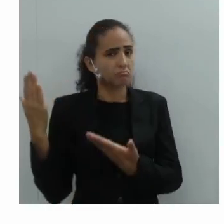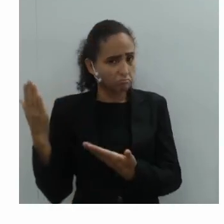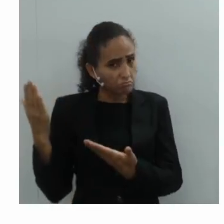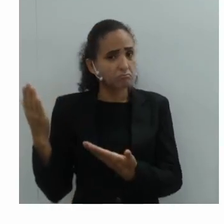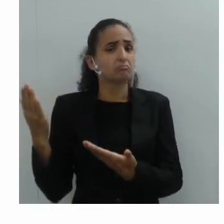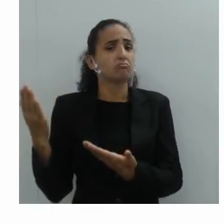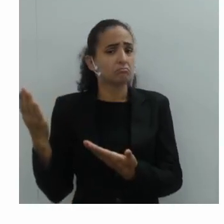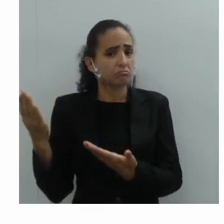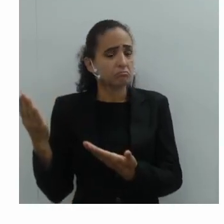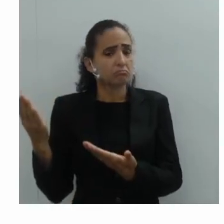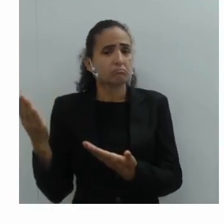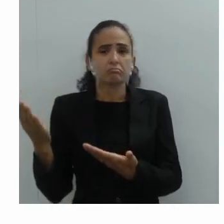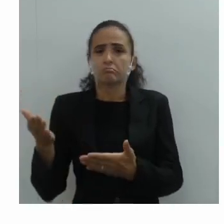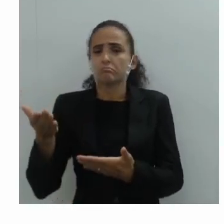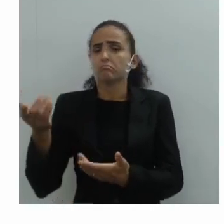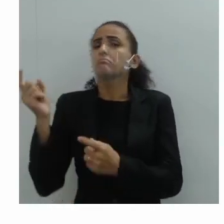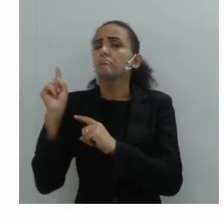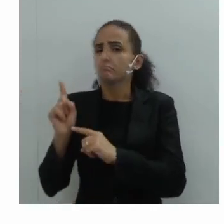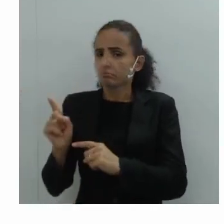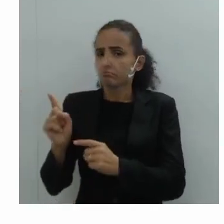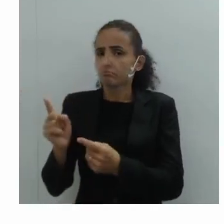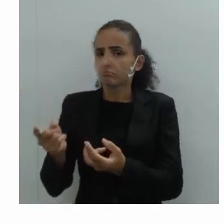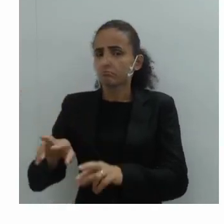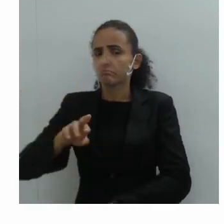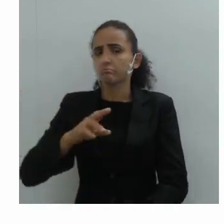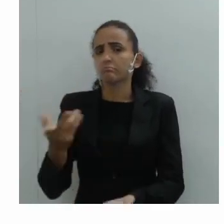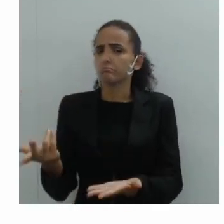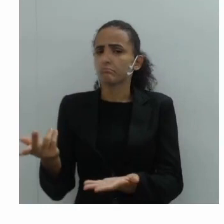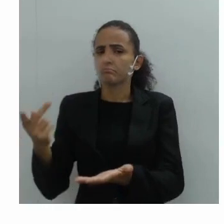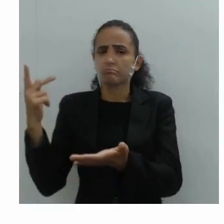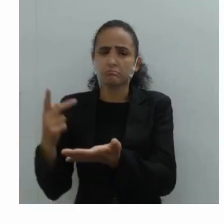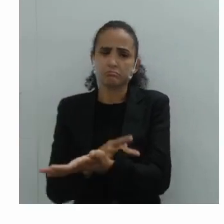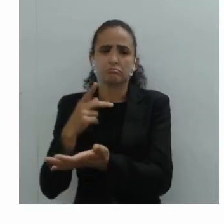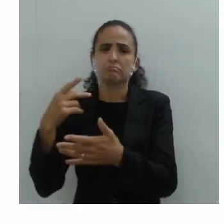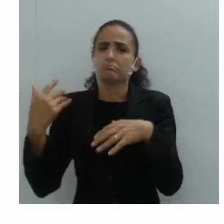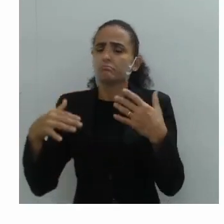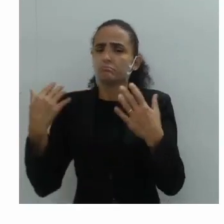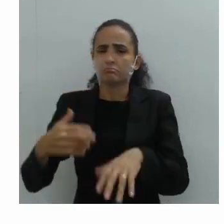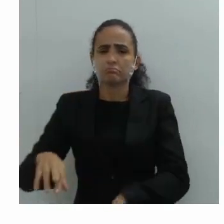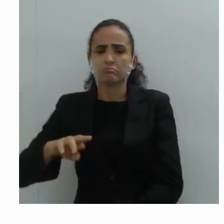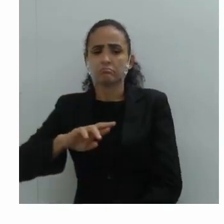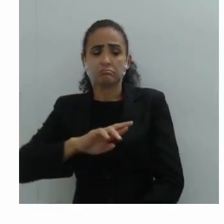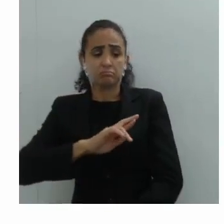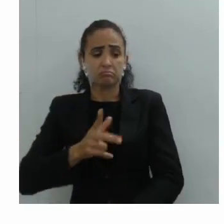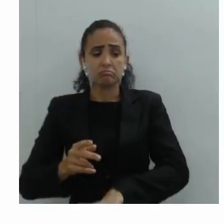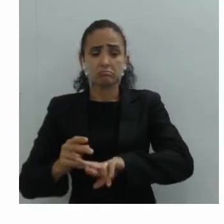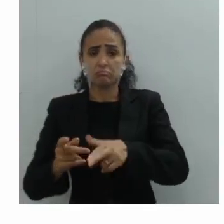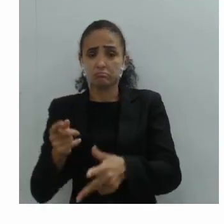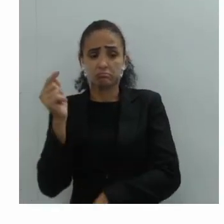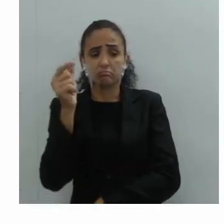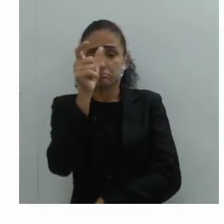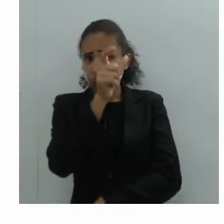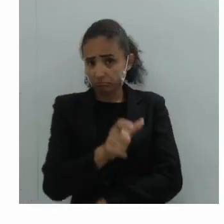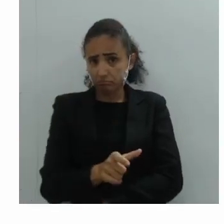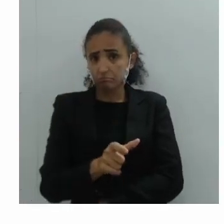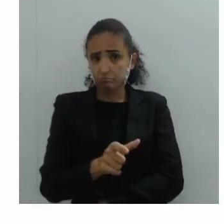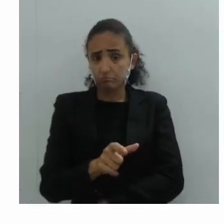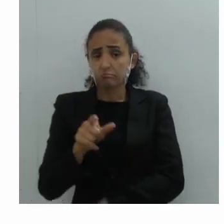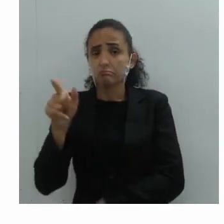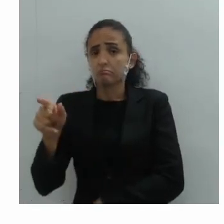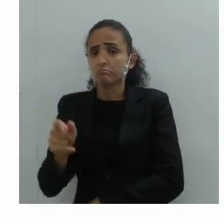o que nós chamamos de discurso de ódio. Isso aqui não é a liberdade de expressão. Isso aí é